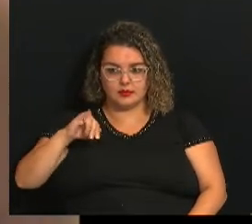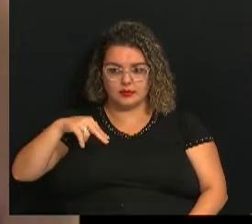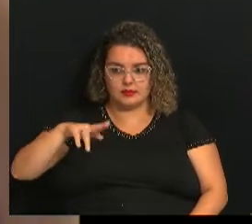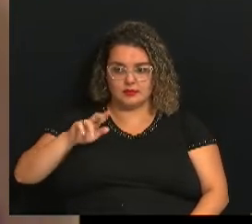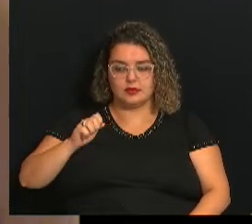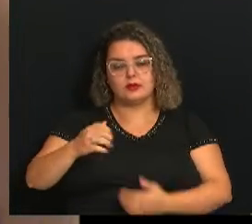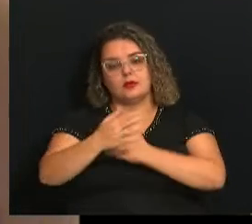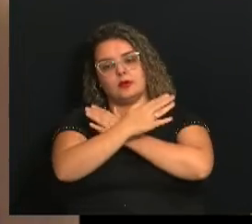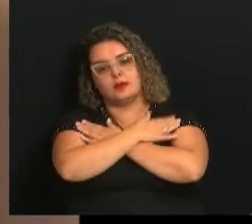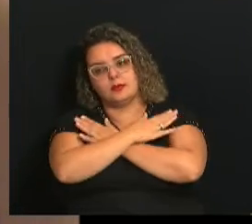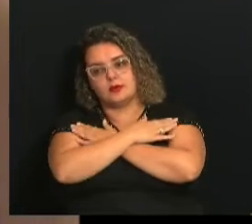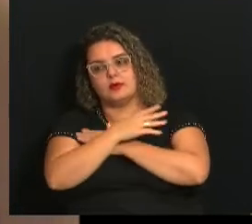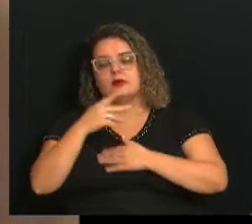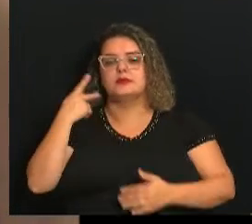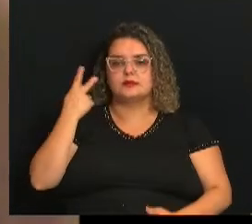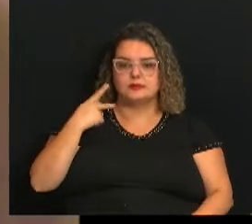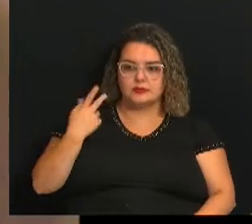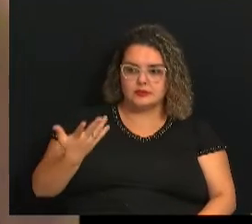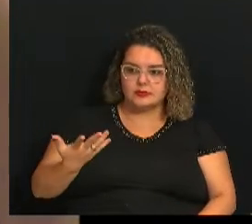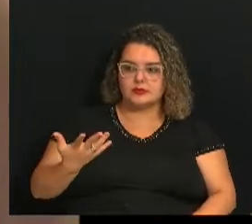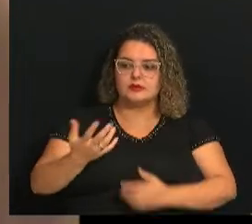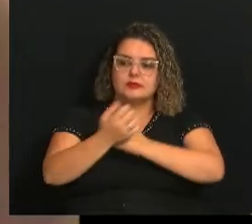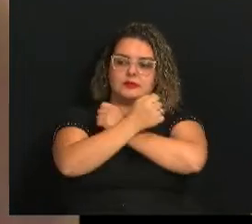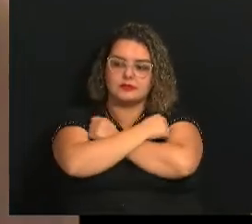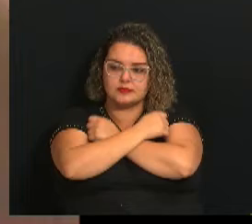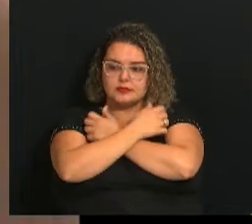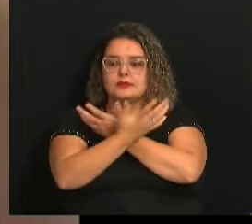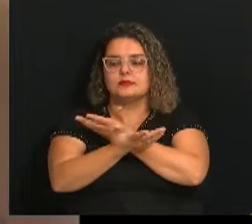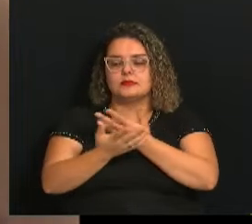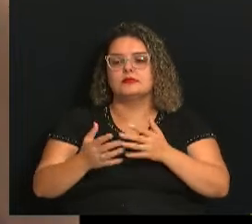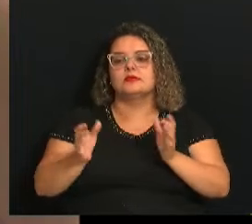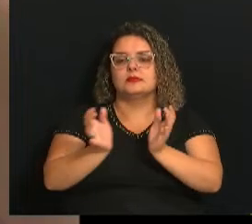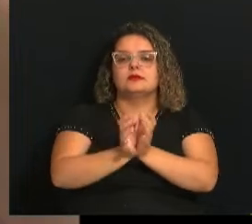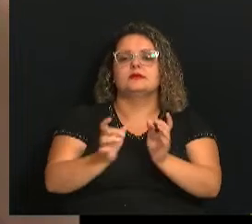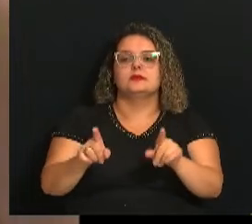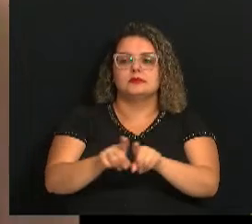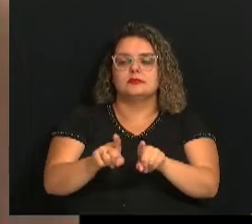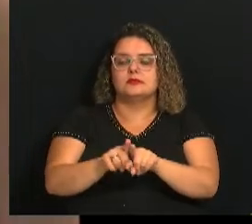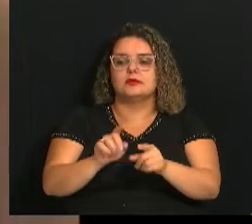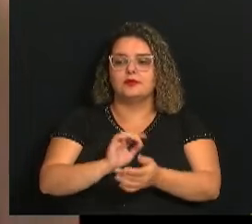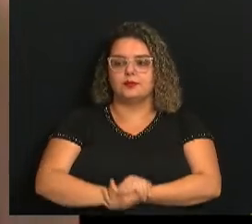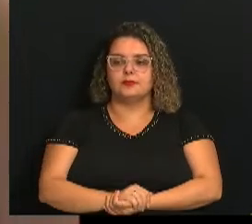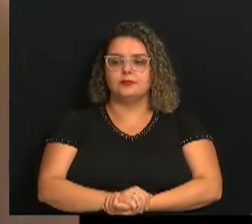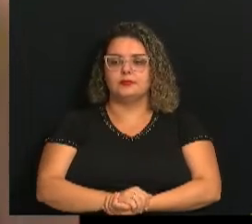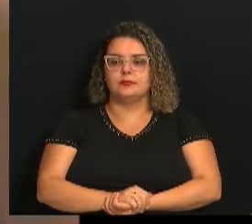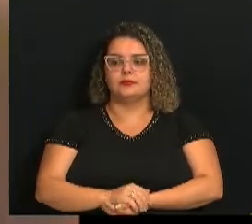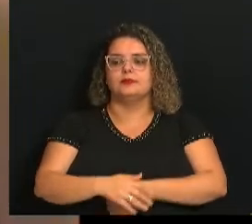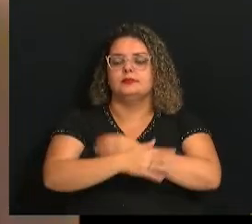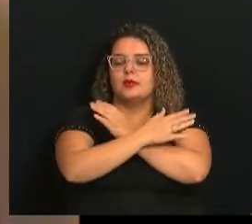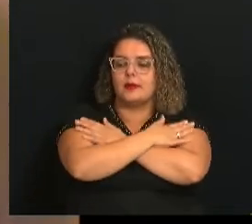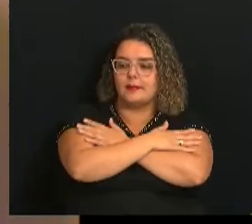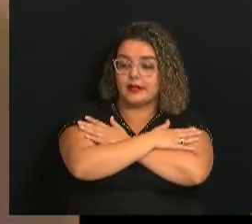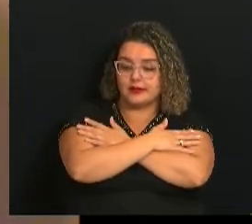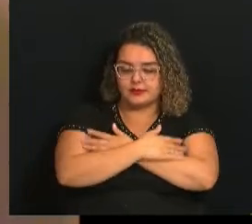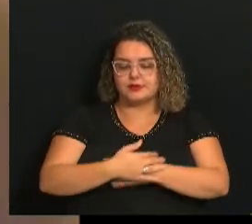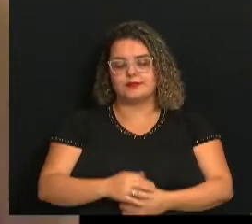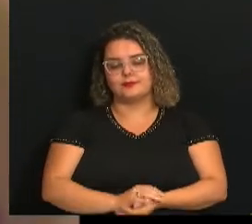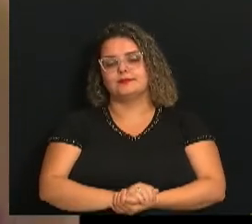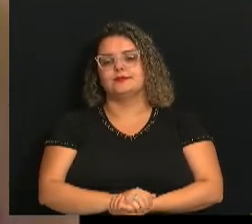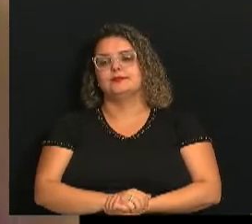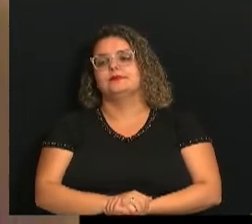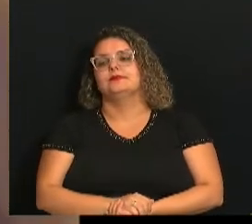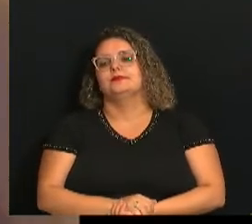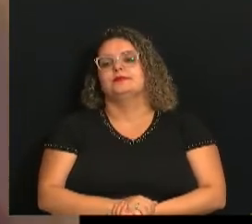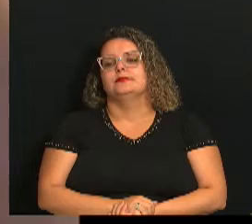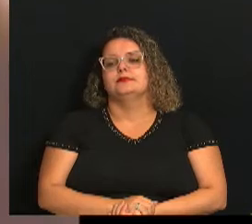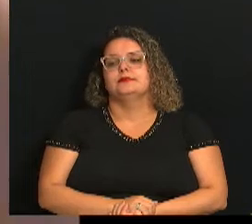para o vereador e para todos os outros que são da comissão também. Mas, Guida, dá para falar umas 3 horas aí, eu vou tentar resumir em